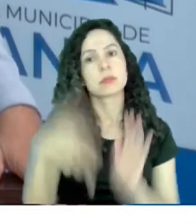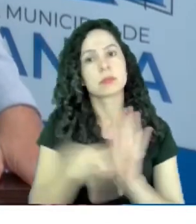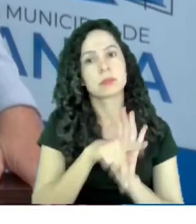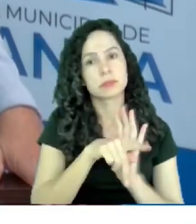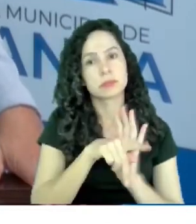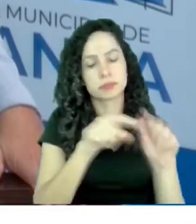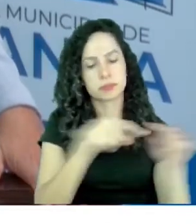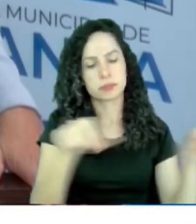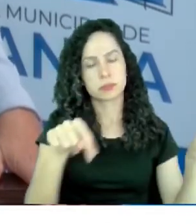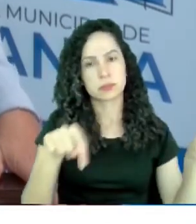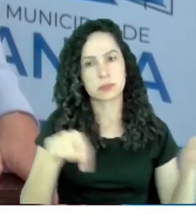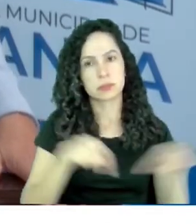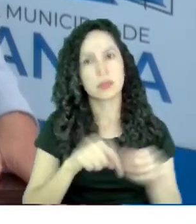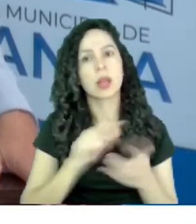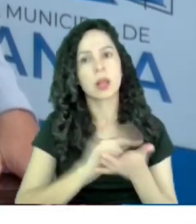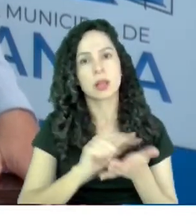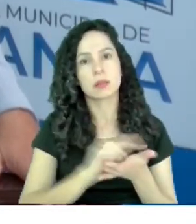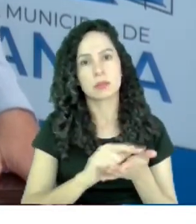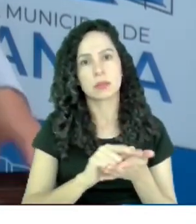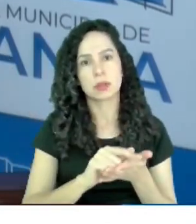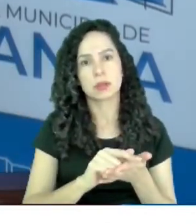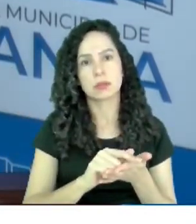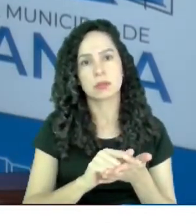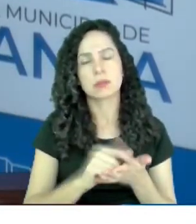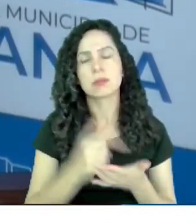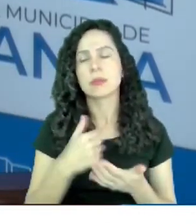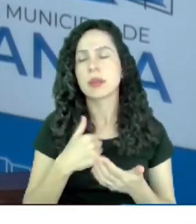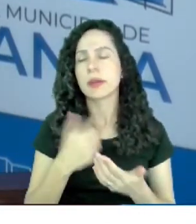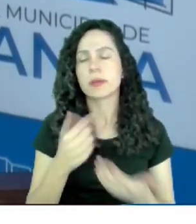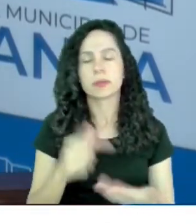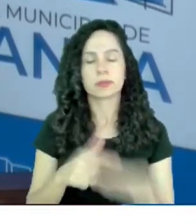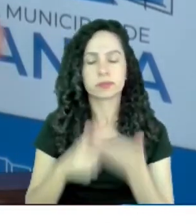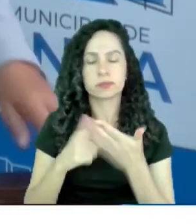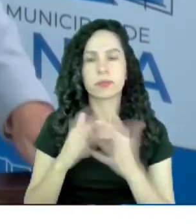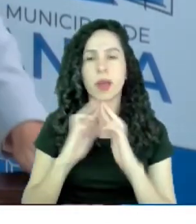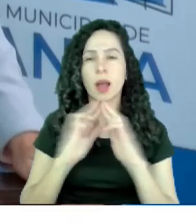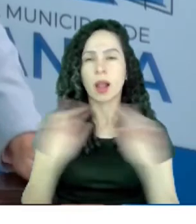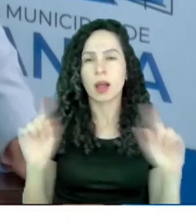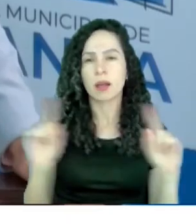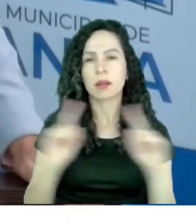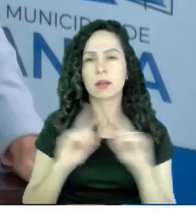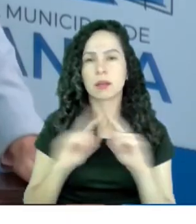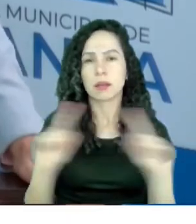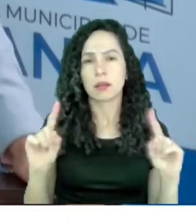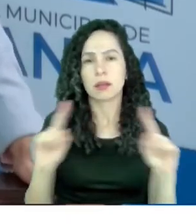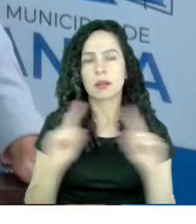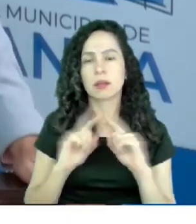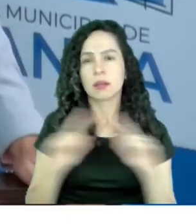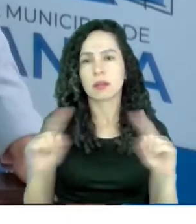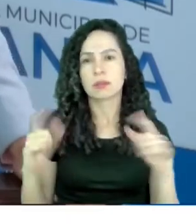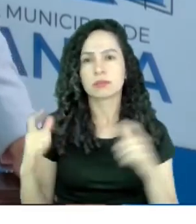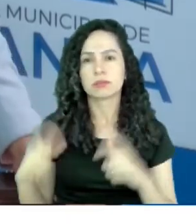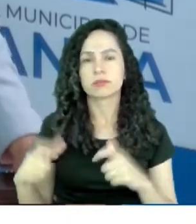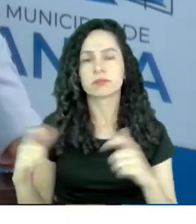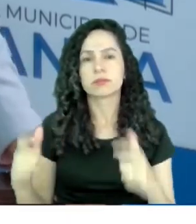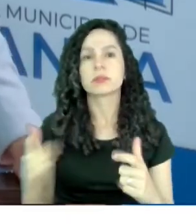façam a limpeza, porque eu recebo muitas reclamações dos munícipes, e aí às vezes a gente chega